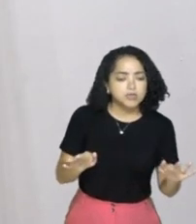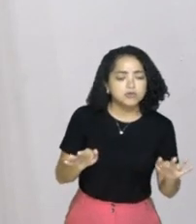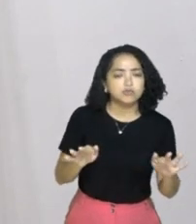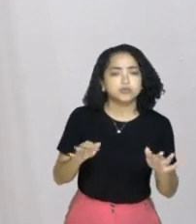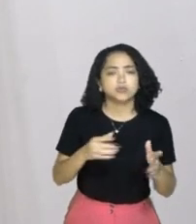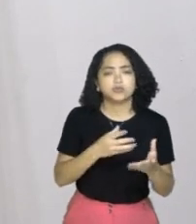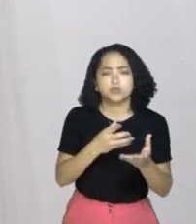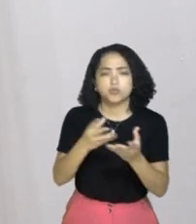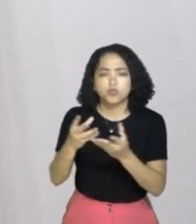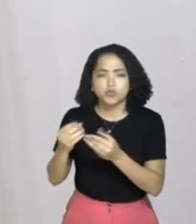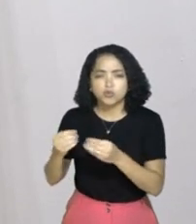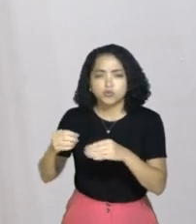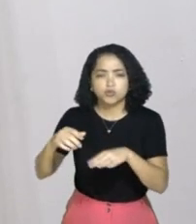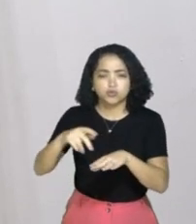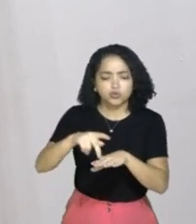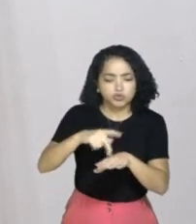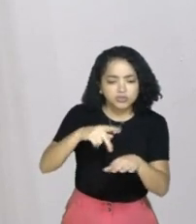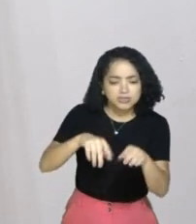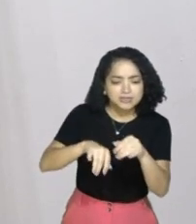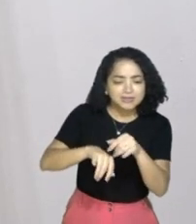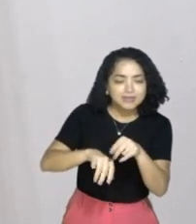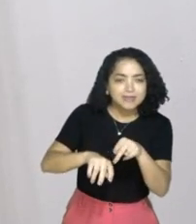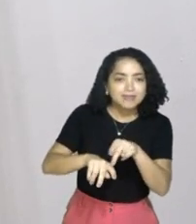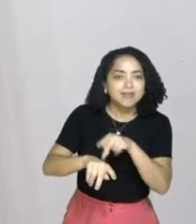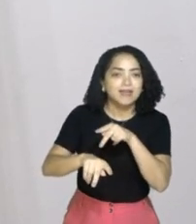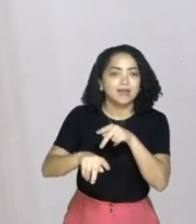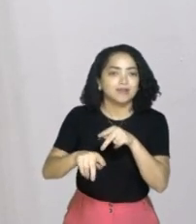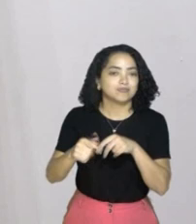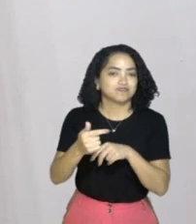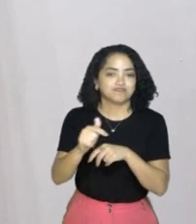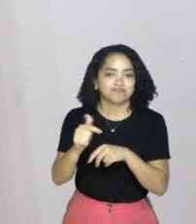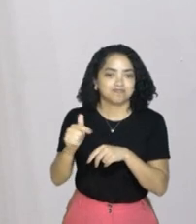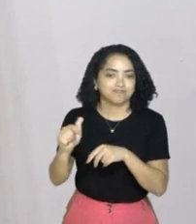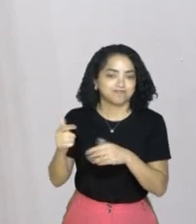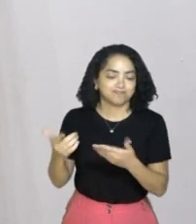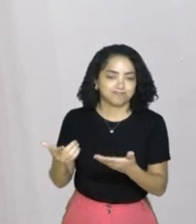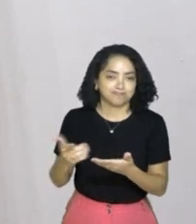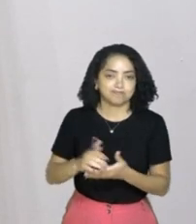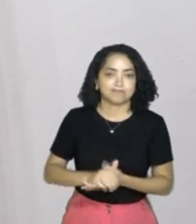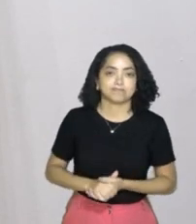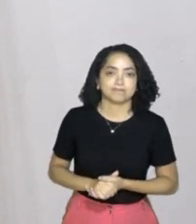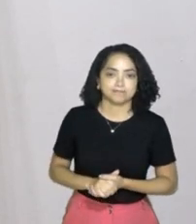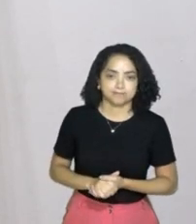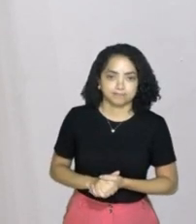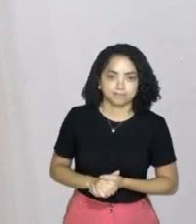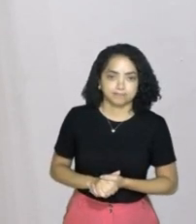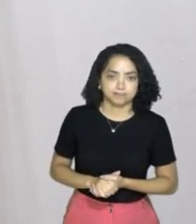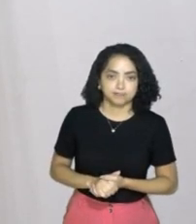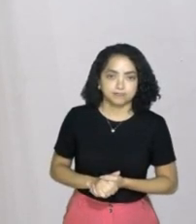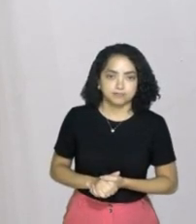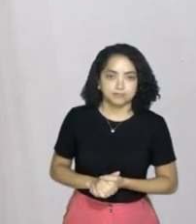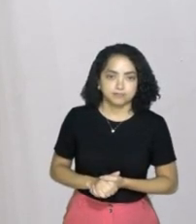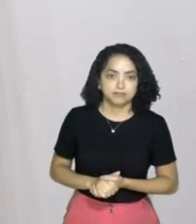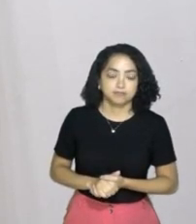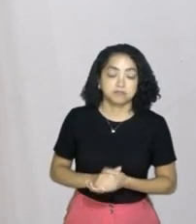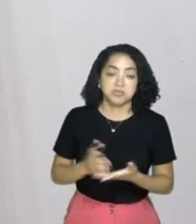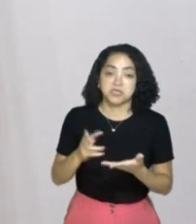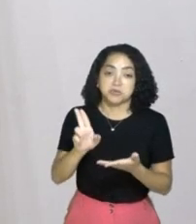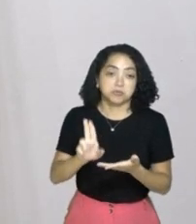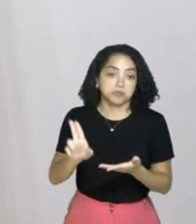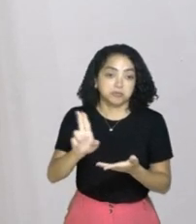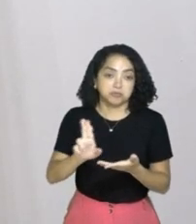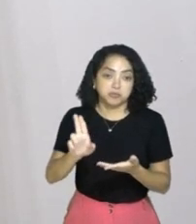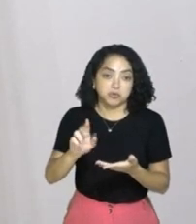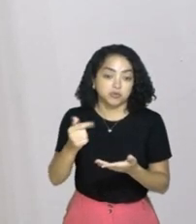um chinelinho de dedo Deputado Emerson para usar nós